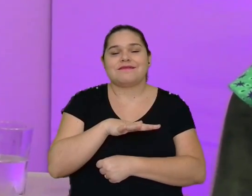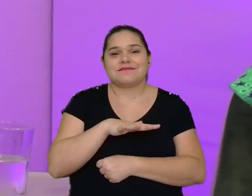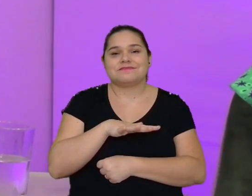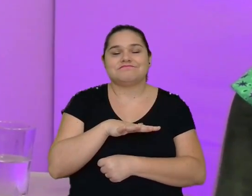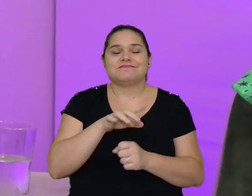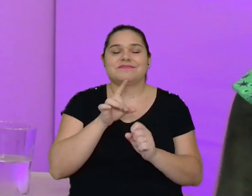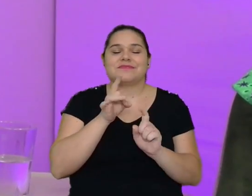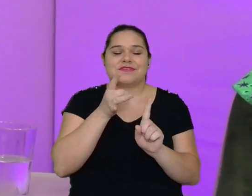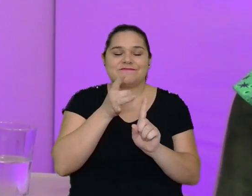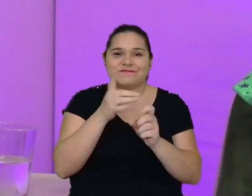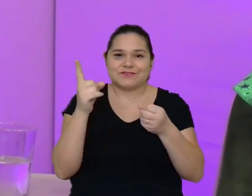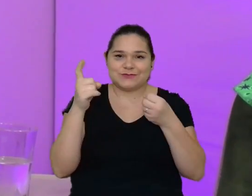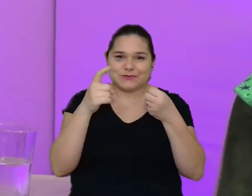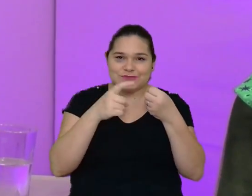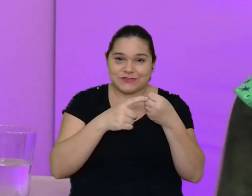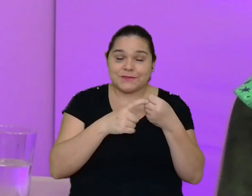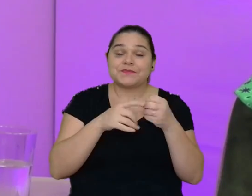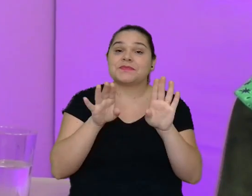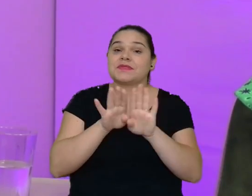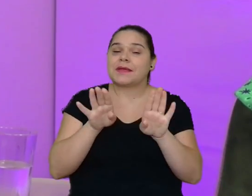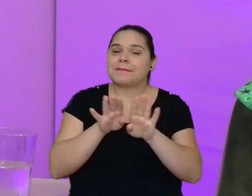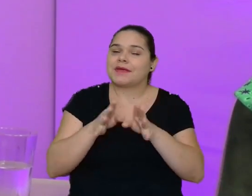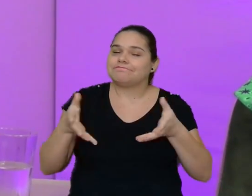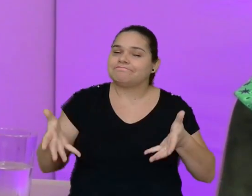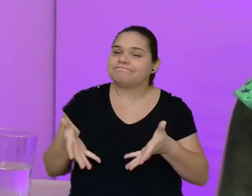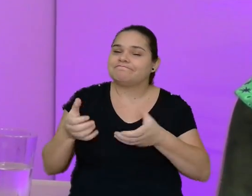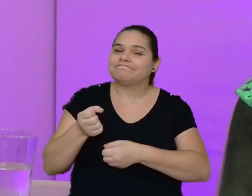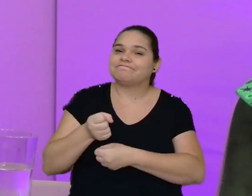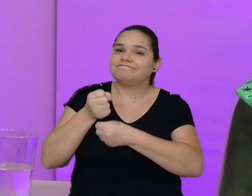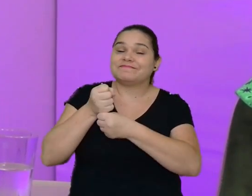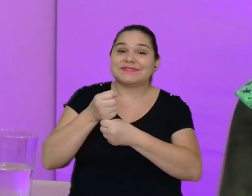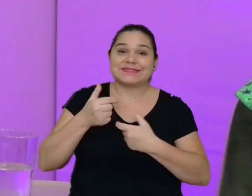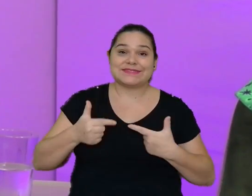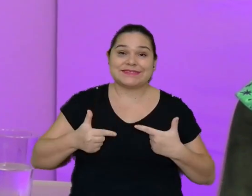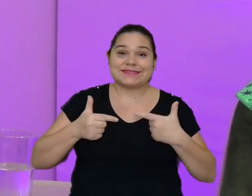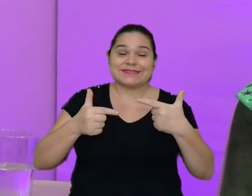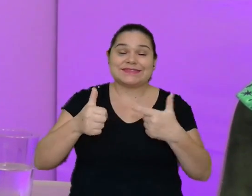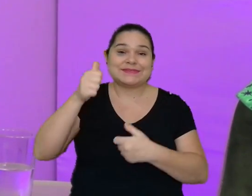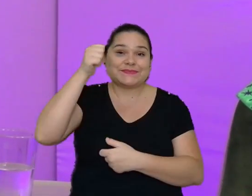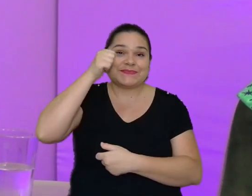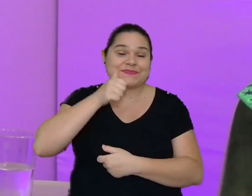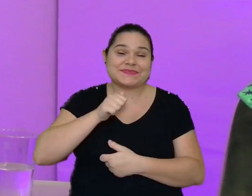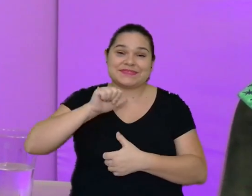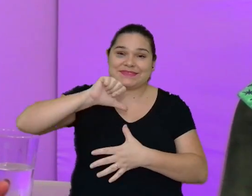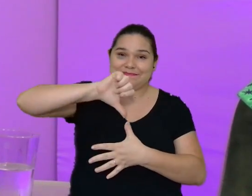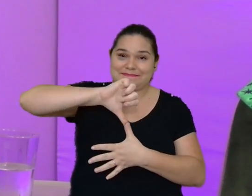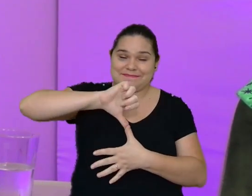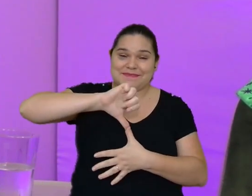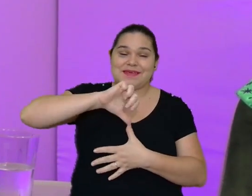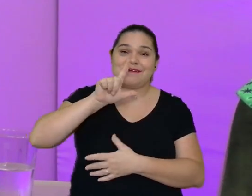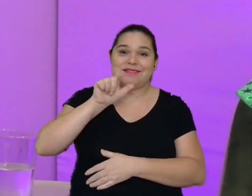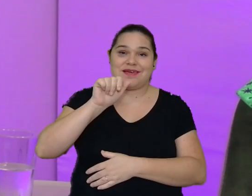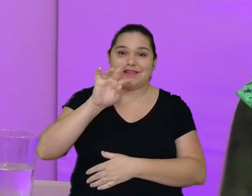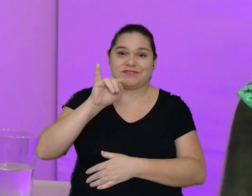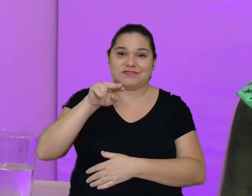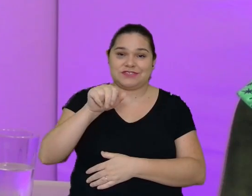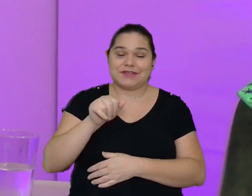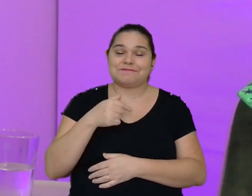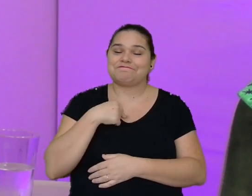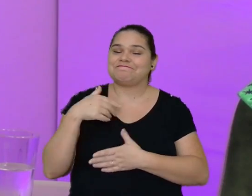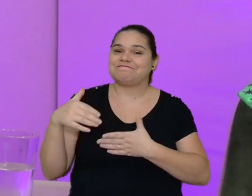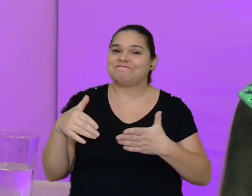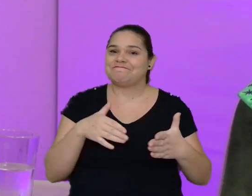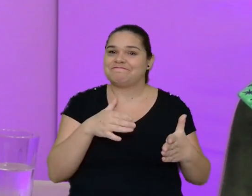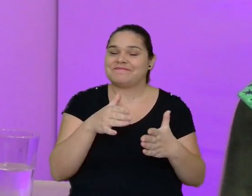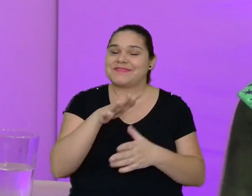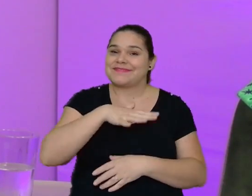disso, também sou embaixadora do grupo de liderança feminina na empresa para a América Latina. E, bom, minha jornada na fertilidade